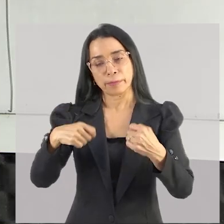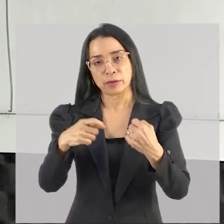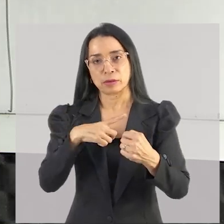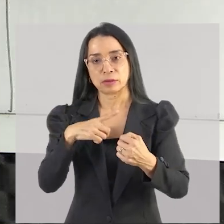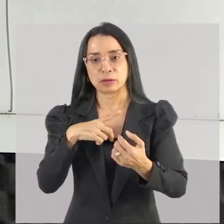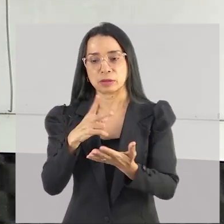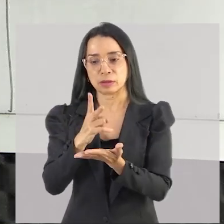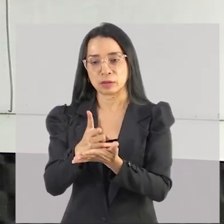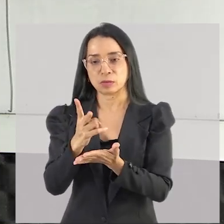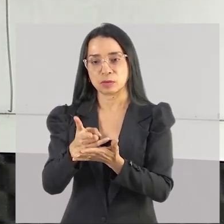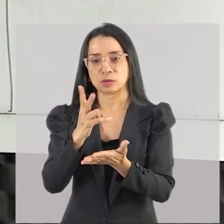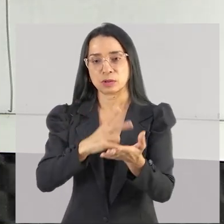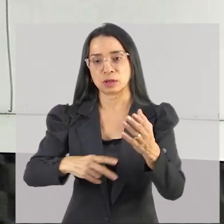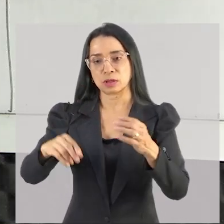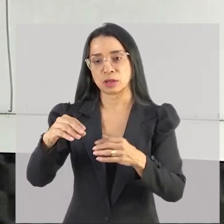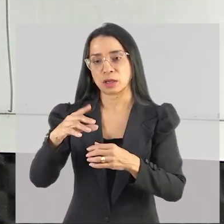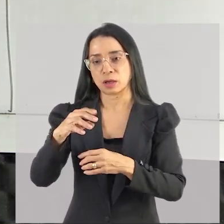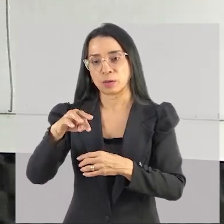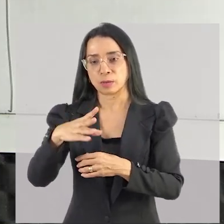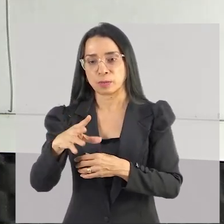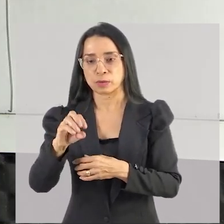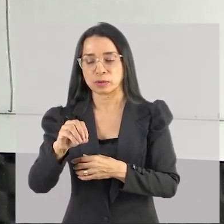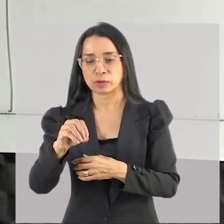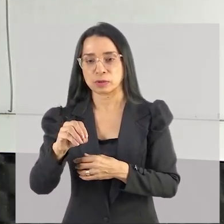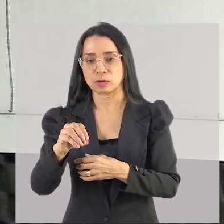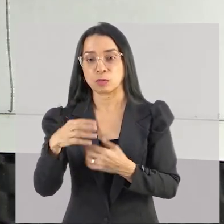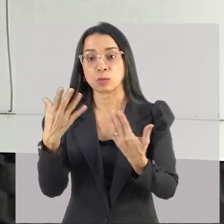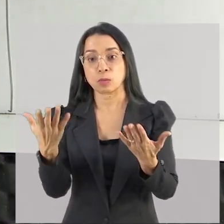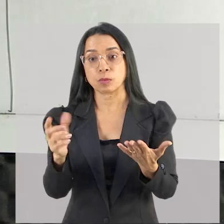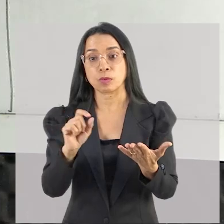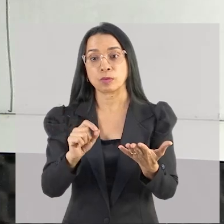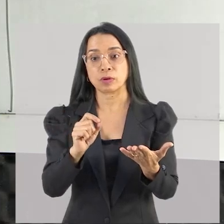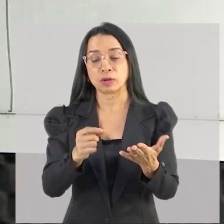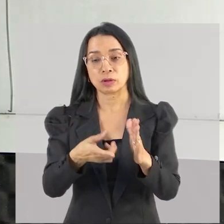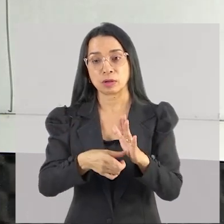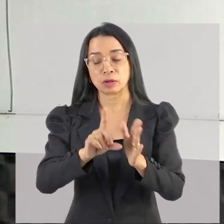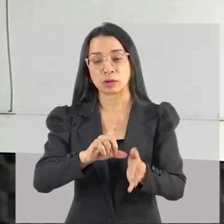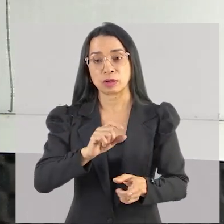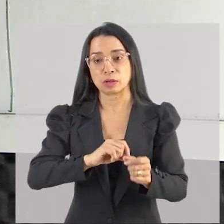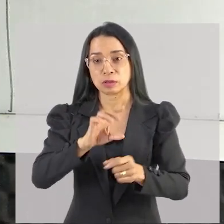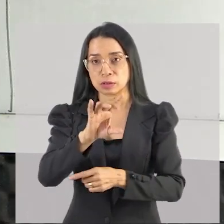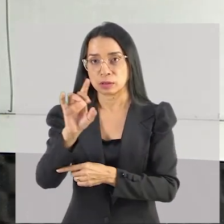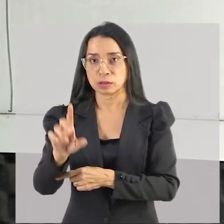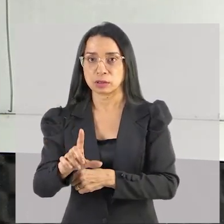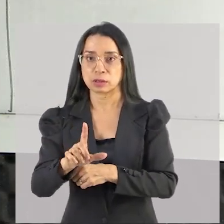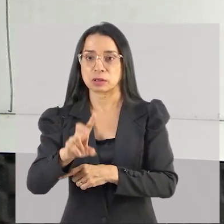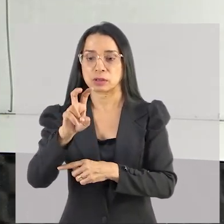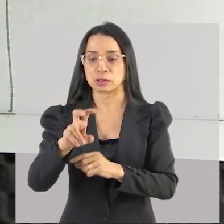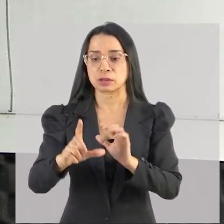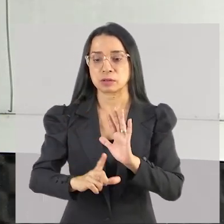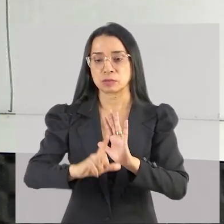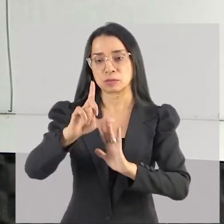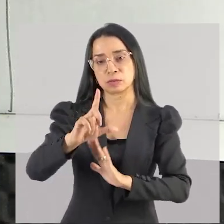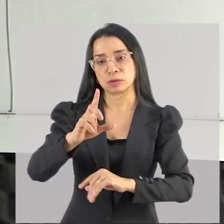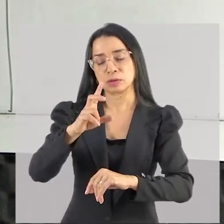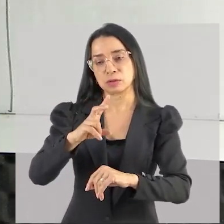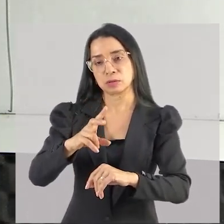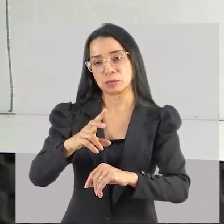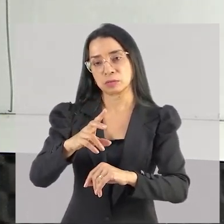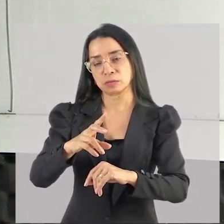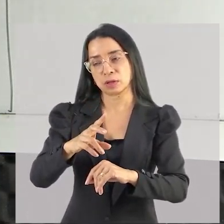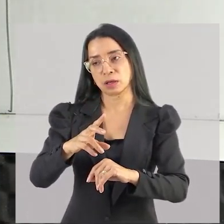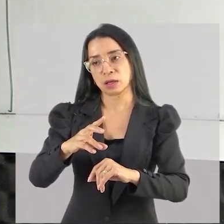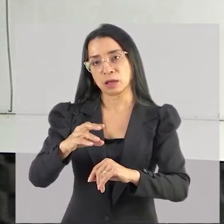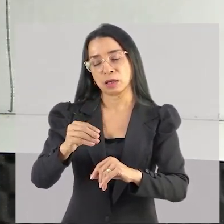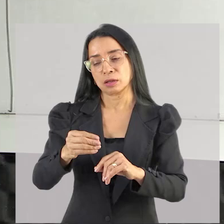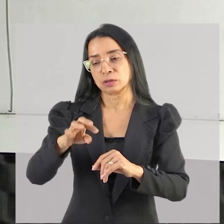o que? A mesma proporção, certo? Qual era a proporção anterior? É que a cada 5 litros de tinta verde, eu